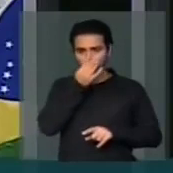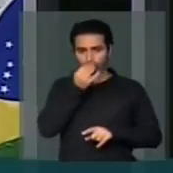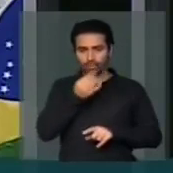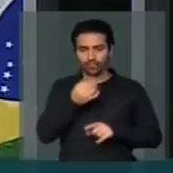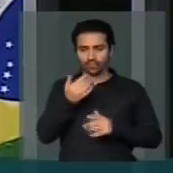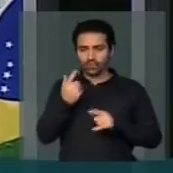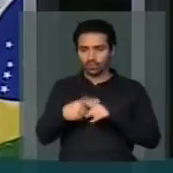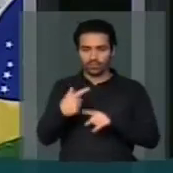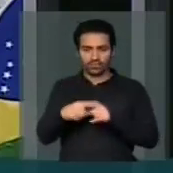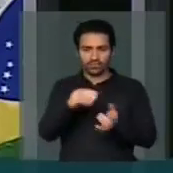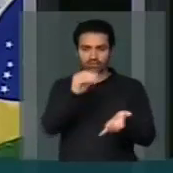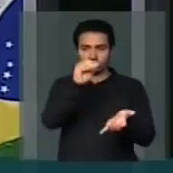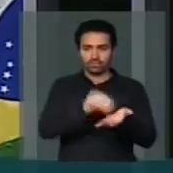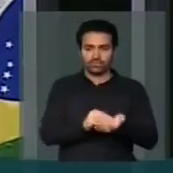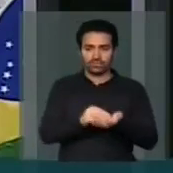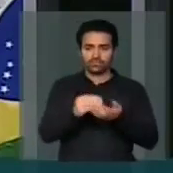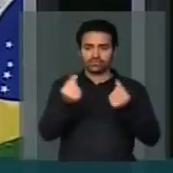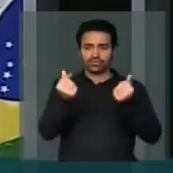fonte secou.